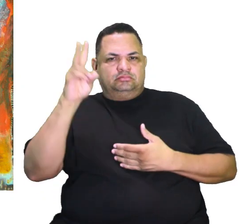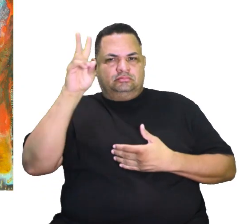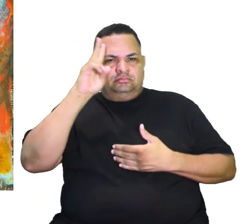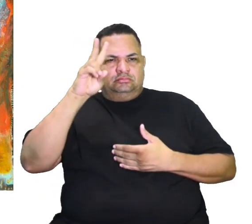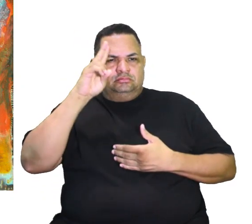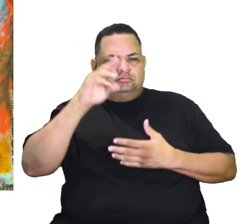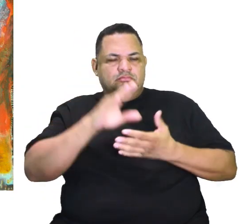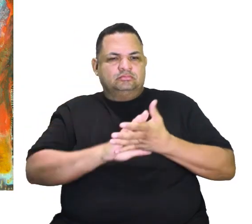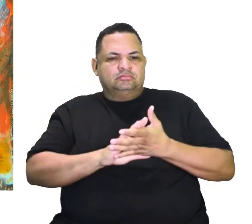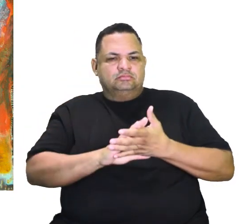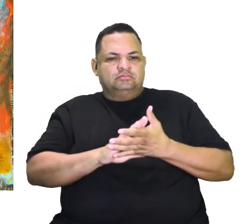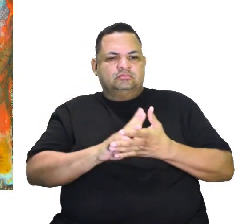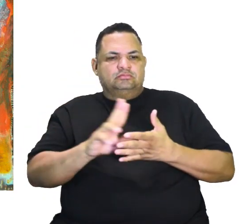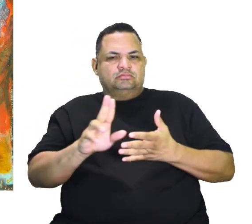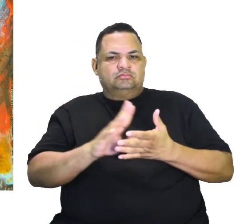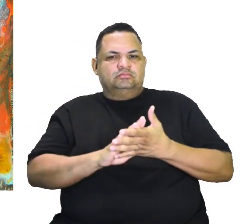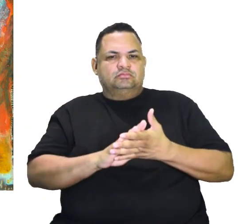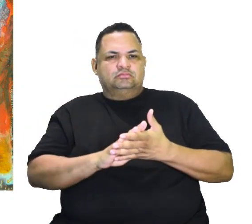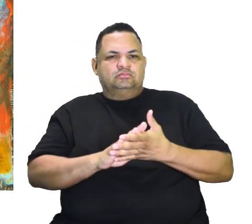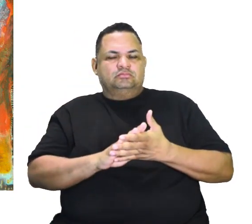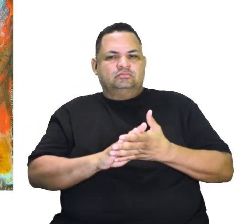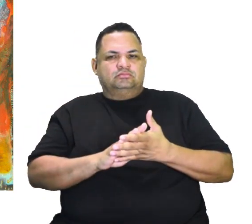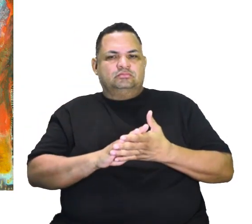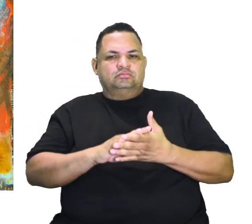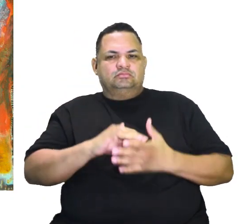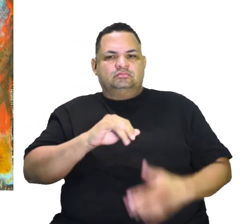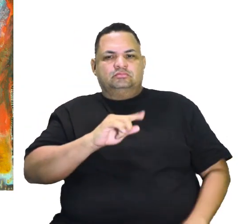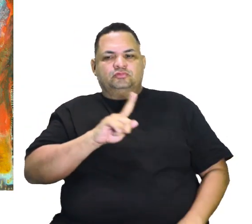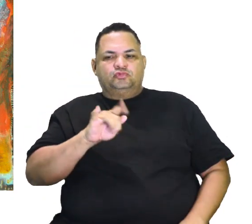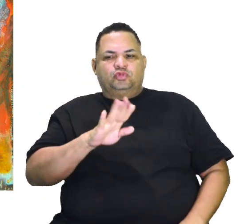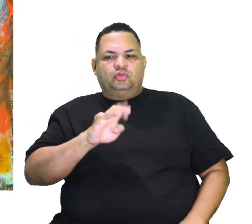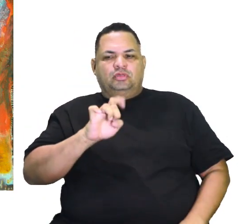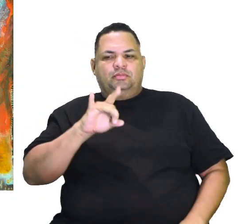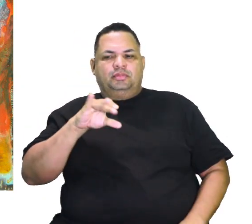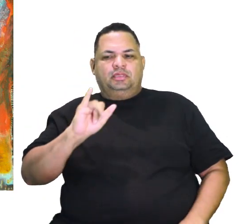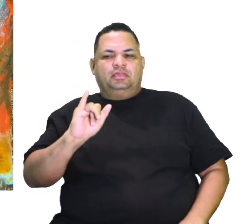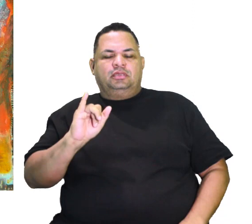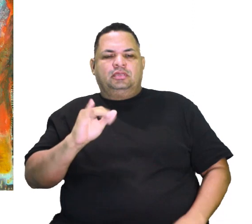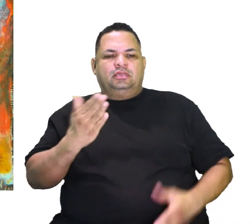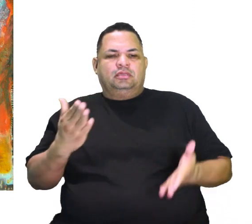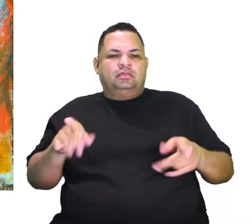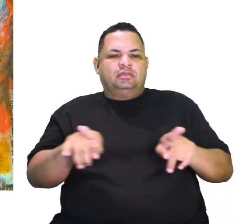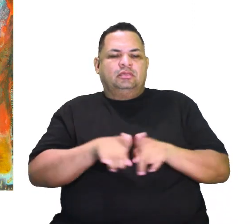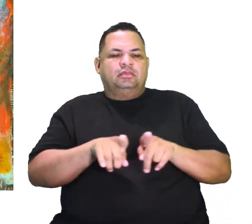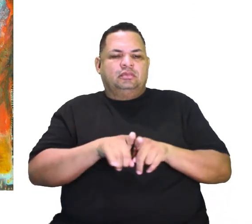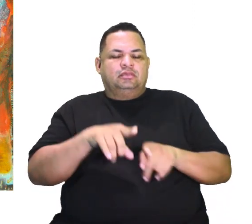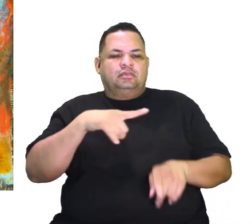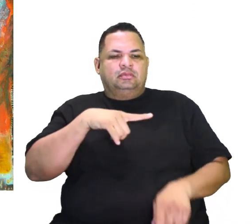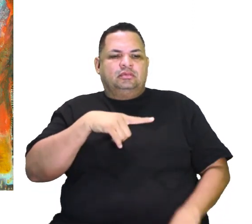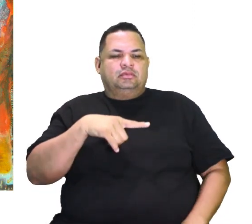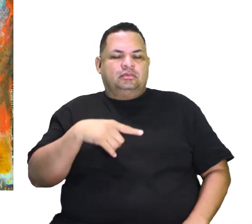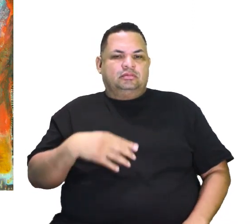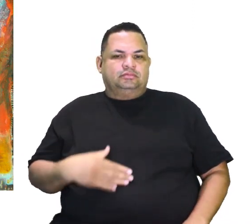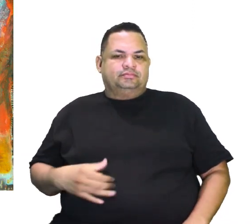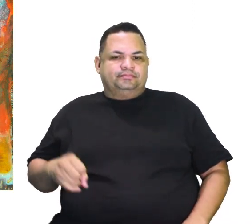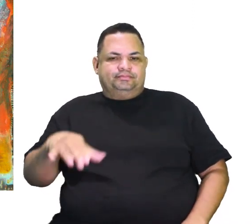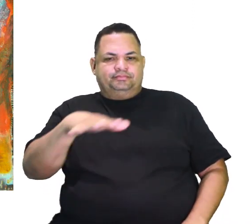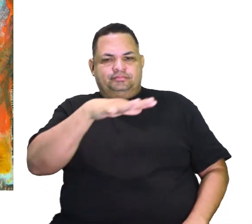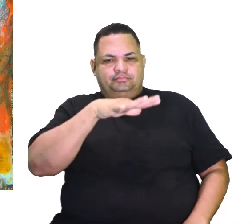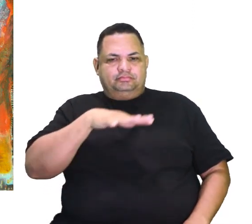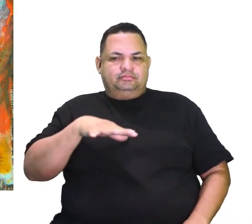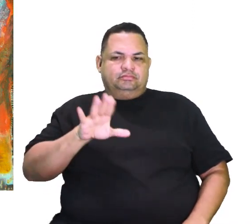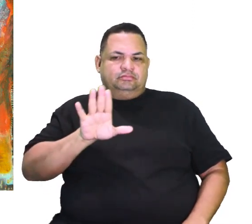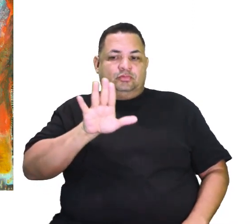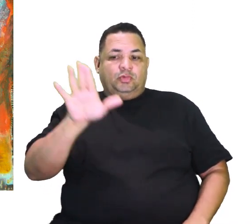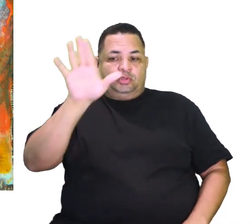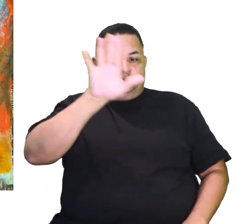no momento que eu falei, eu não lembrava do nome dele, que é um nome difícil, né? Zogby. Então,